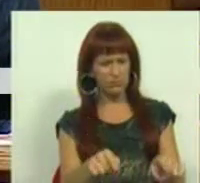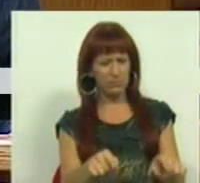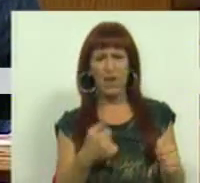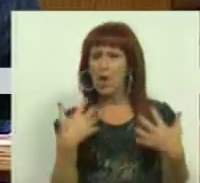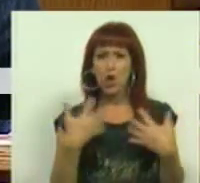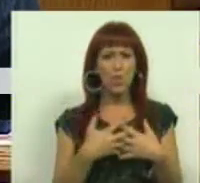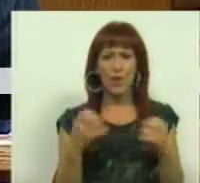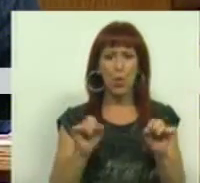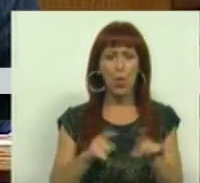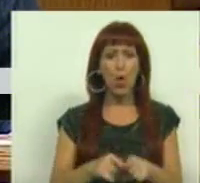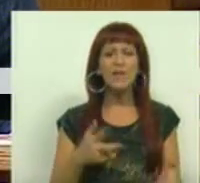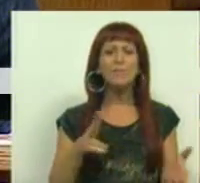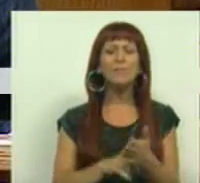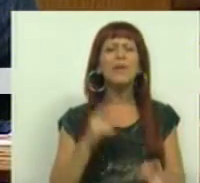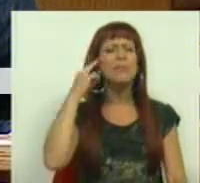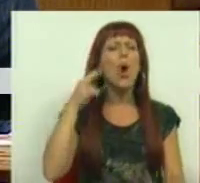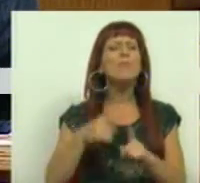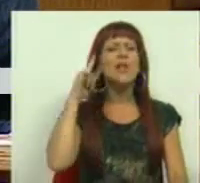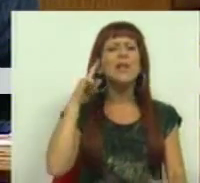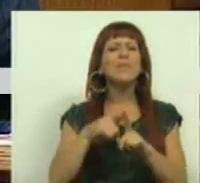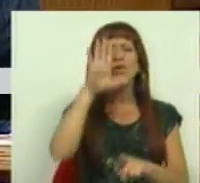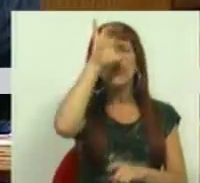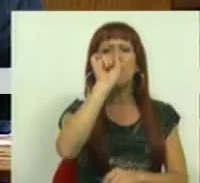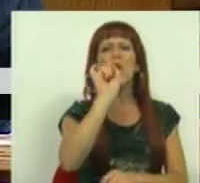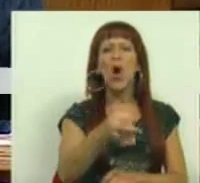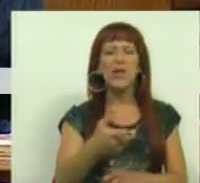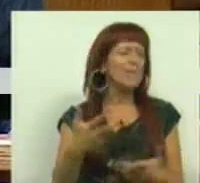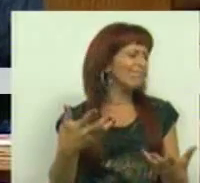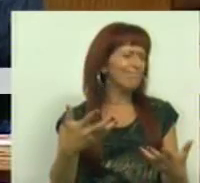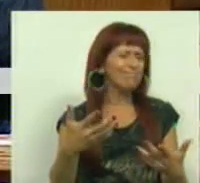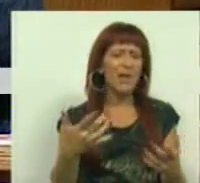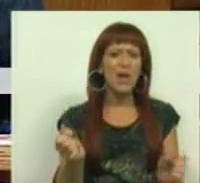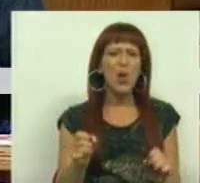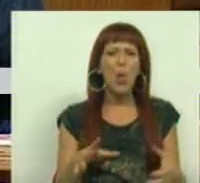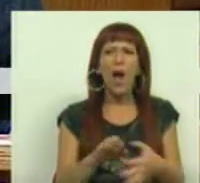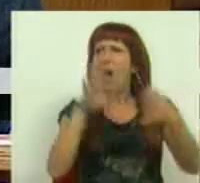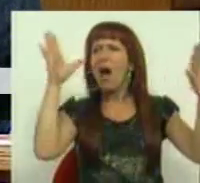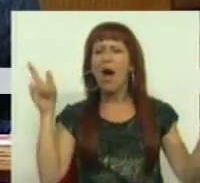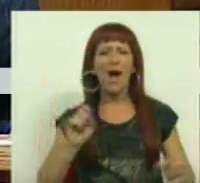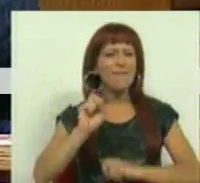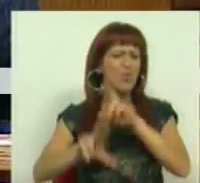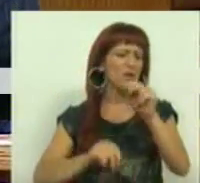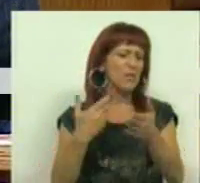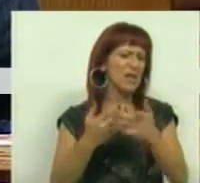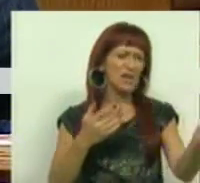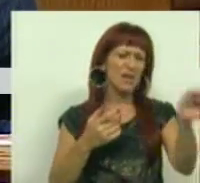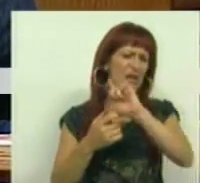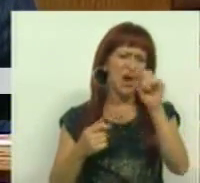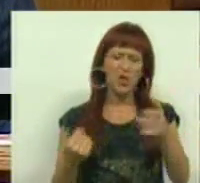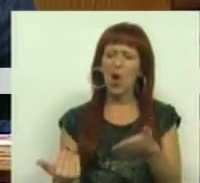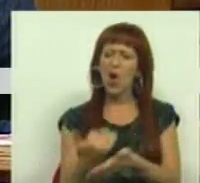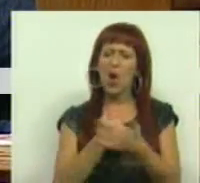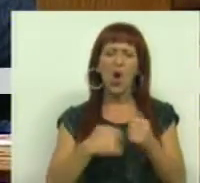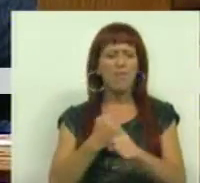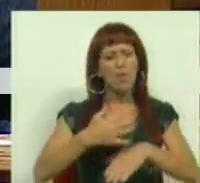dúvidas sobre as verdadeiras intenções do Governo. Não tem nada a ver com modernização ou ganhos